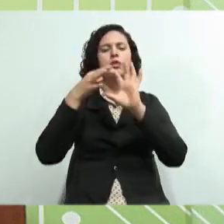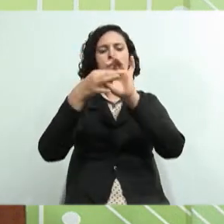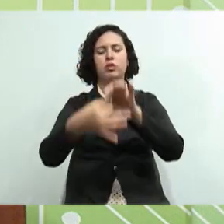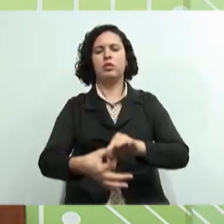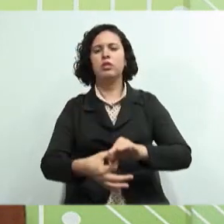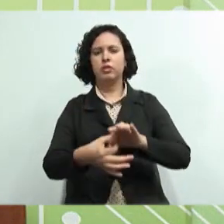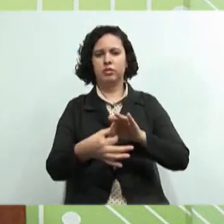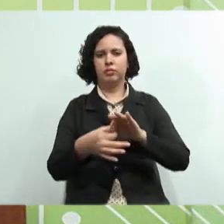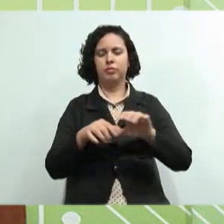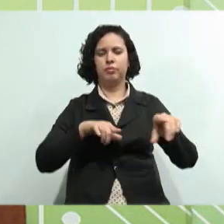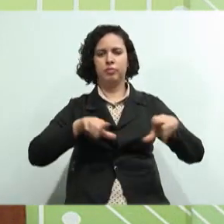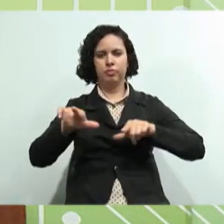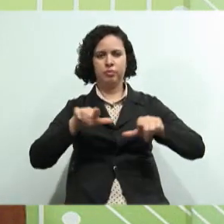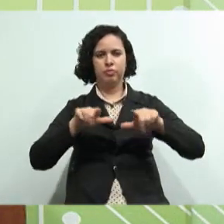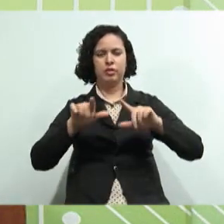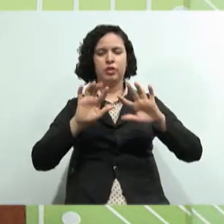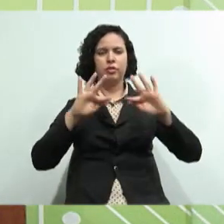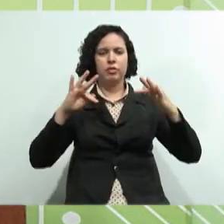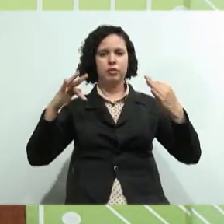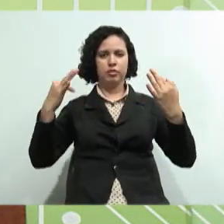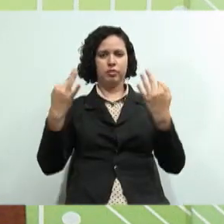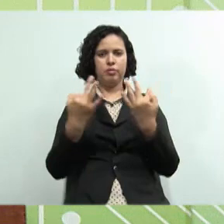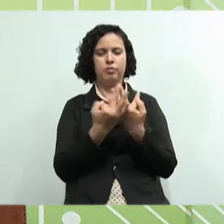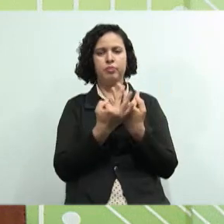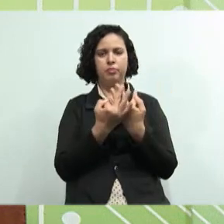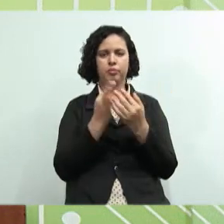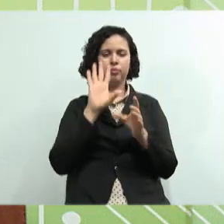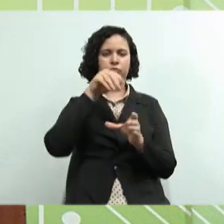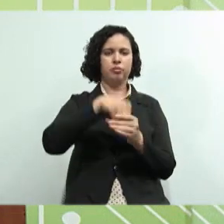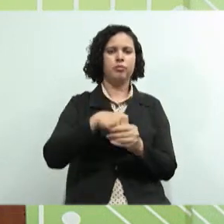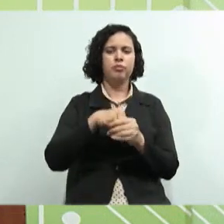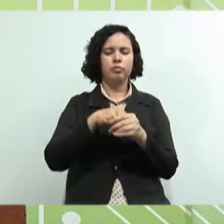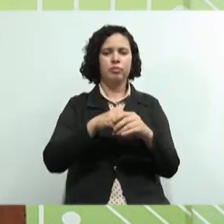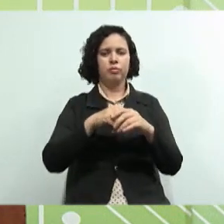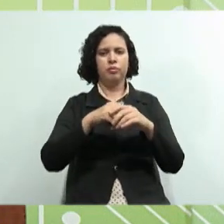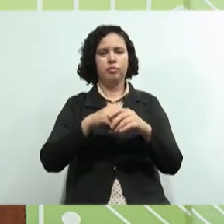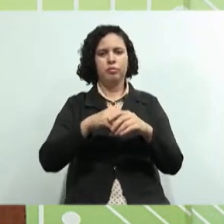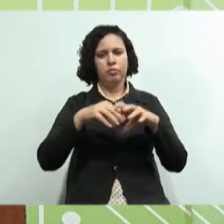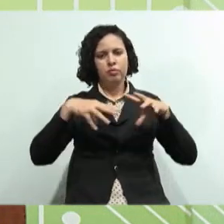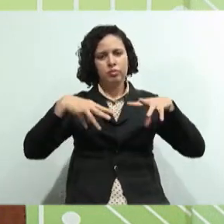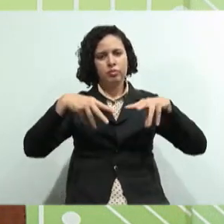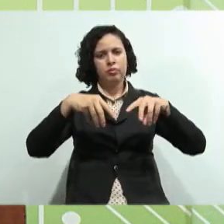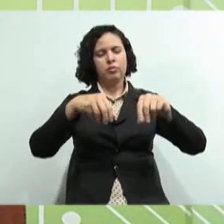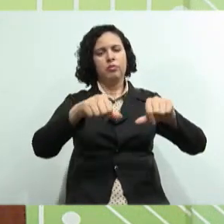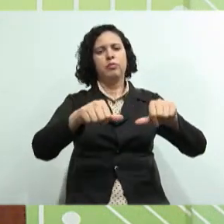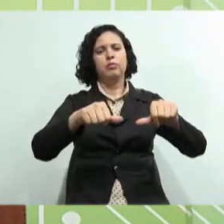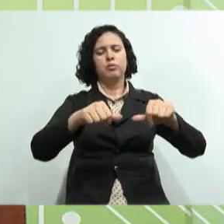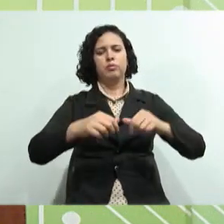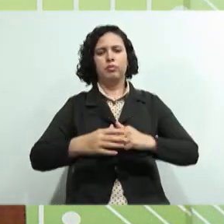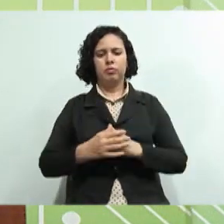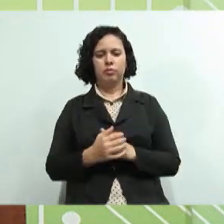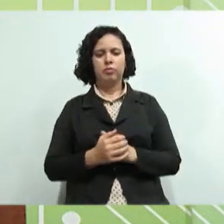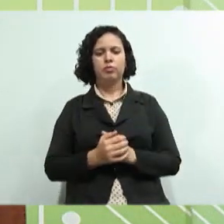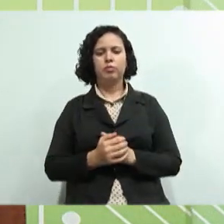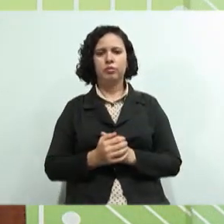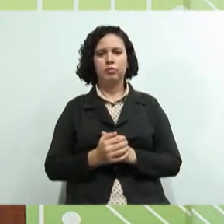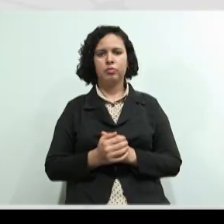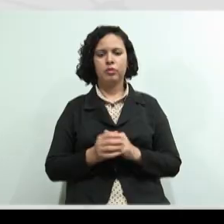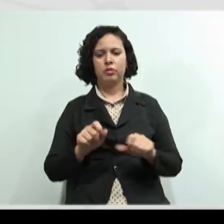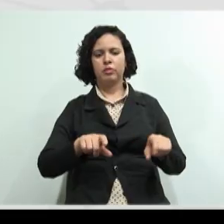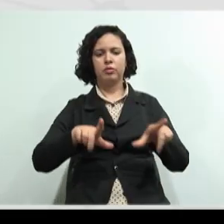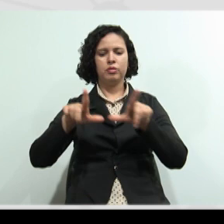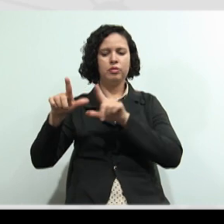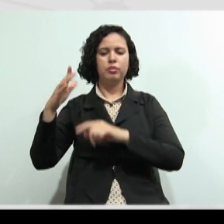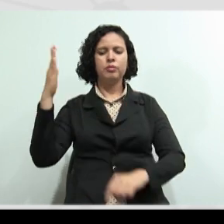da família inteira atuando dentro da propriedade e tendo a propriedade como a sua fonte principal de renda. No slide a gente vê